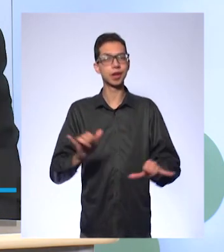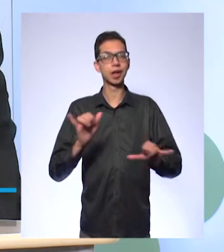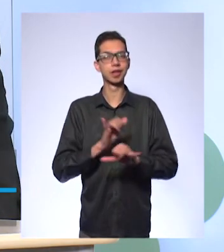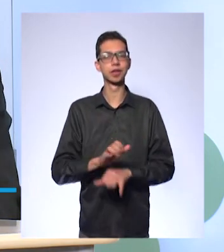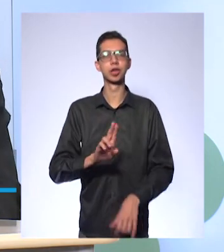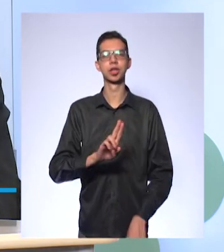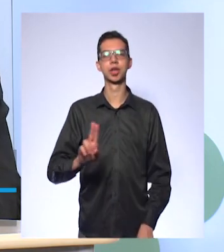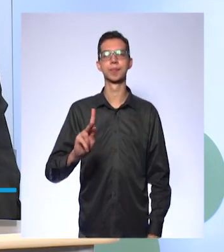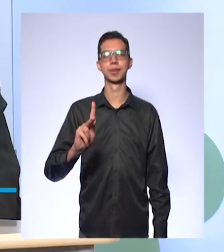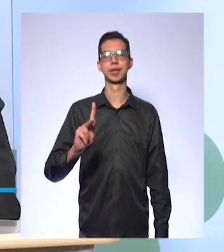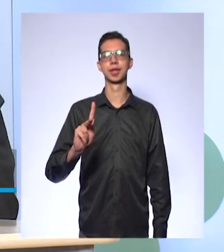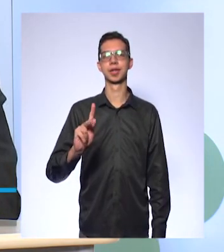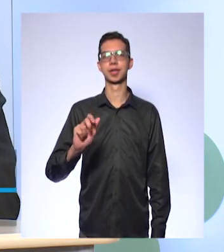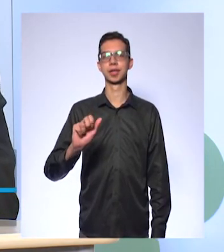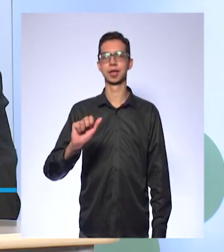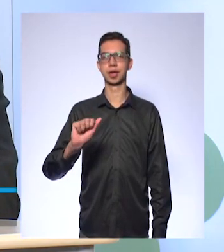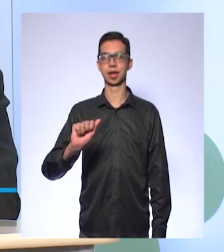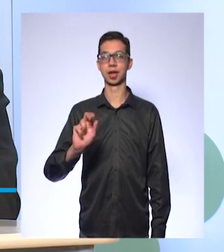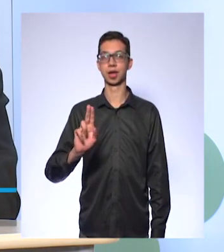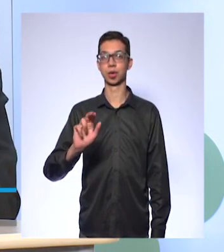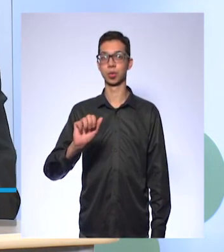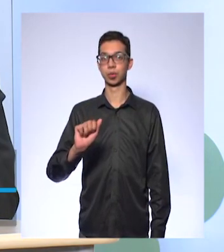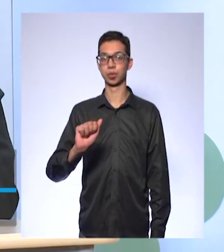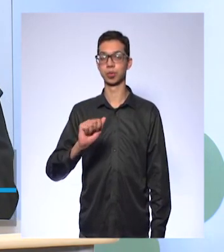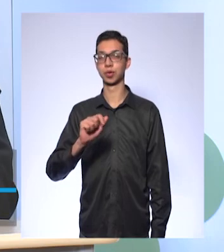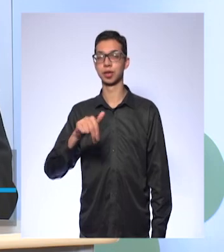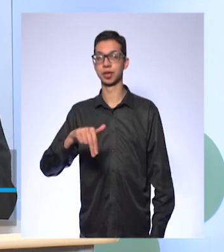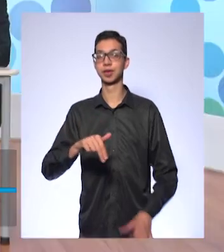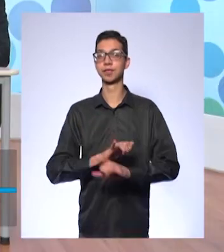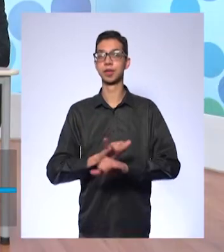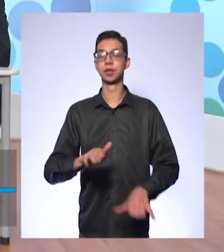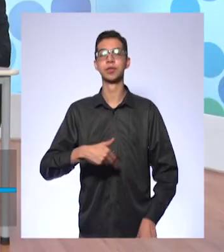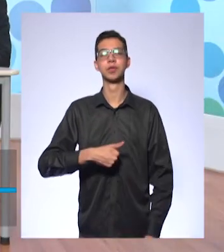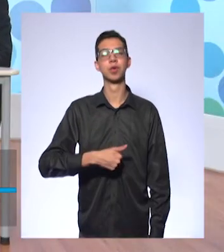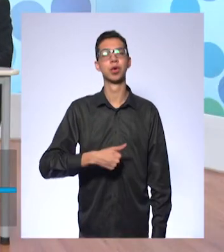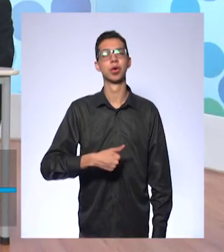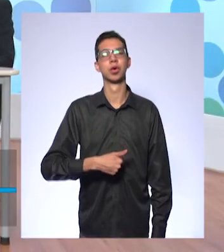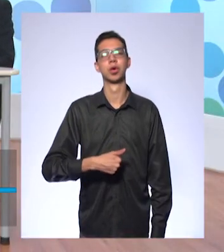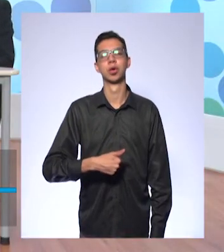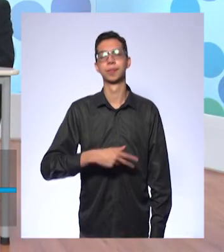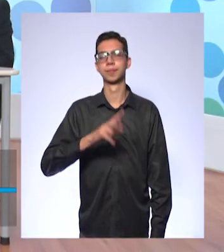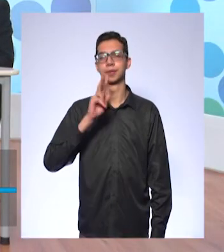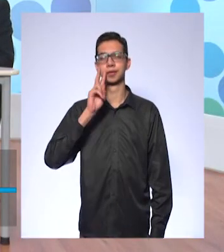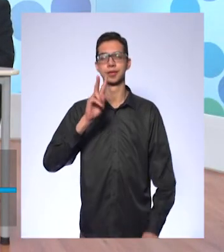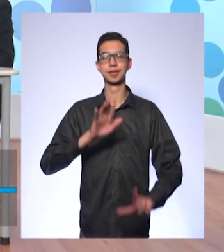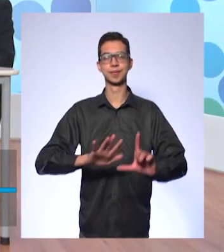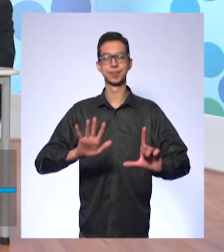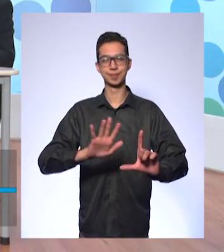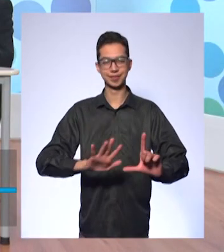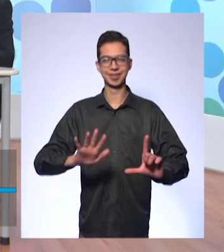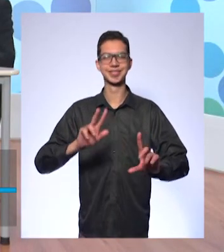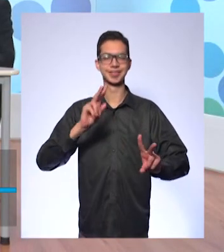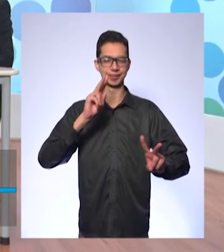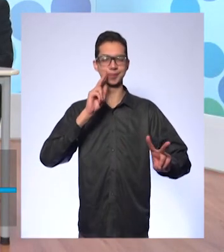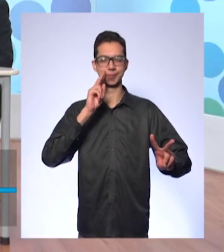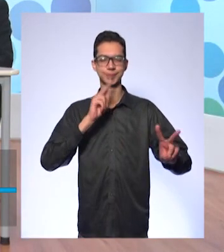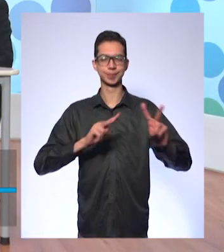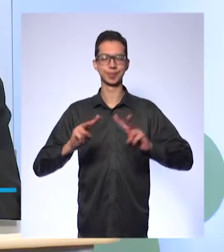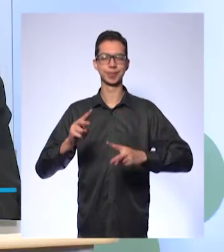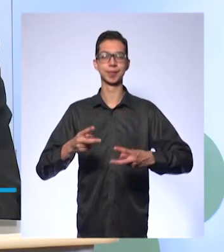Cauã, isso. Ele já está dizendo que já está dando fome só de ver a imagem. Ele já viu bem que é aí